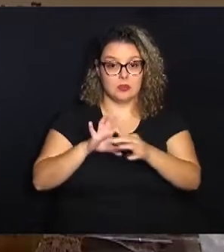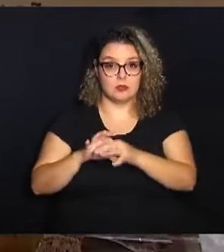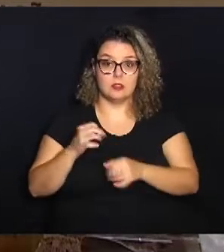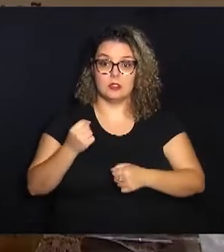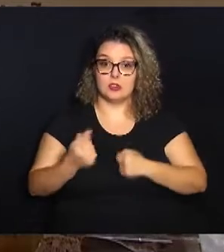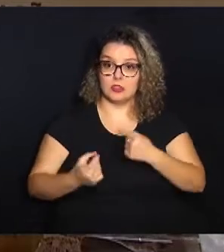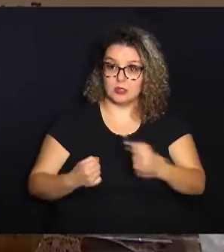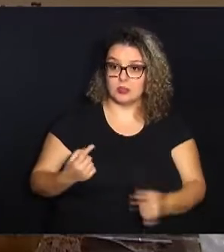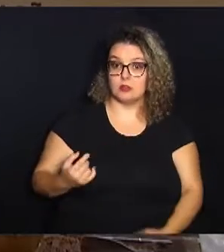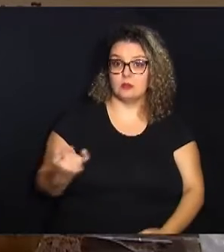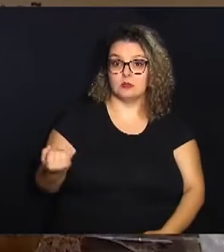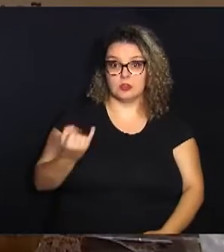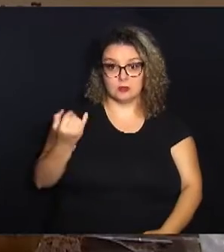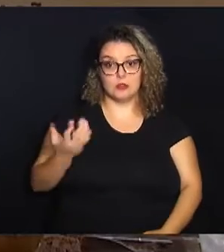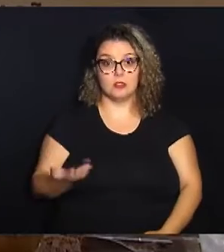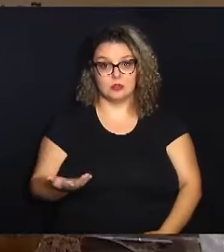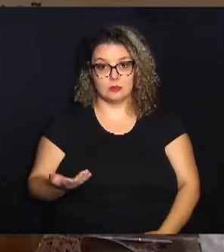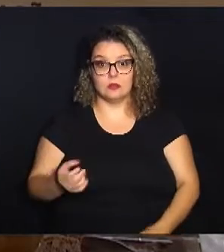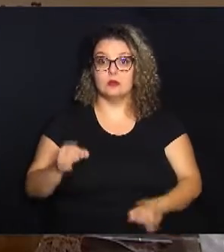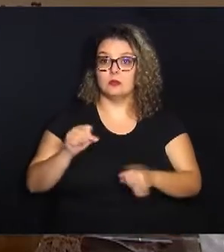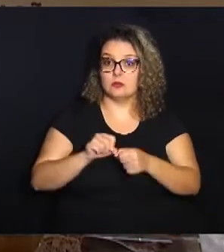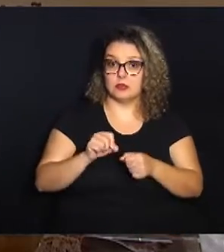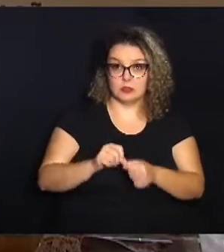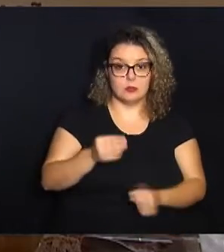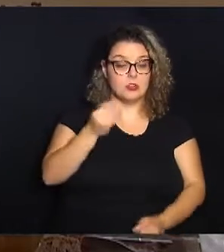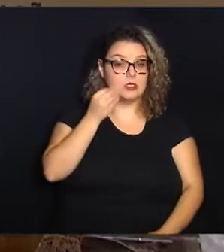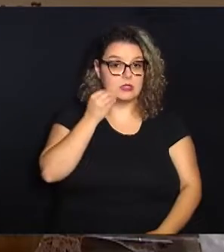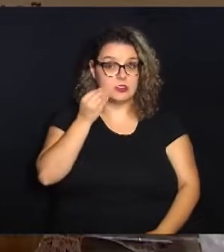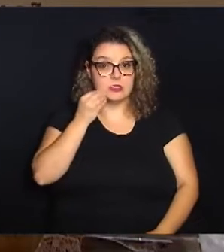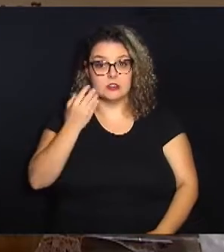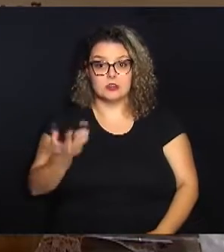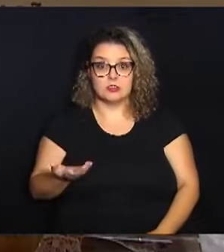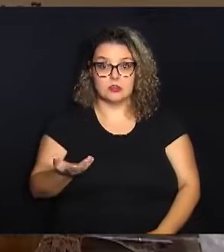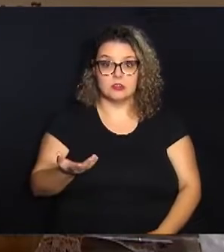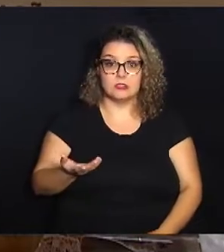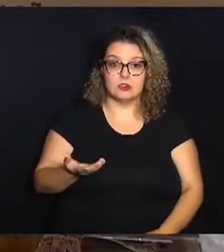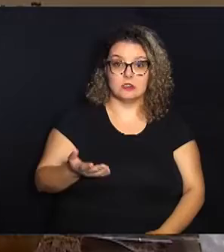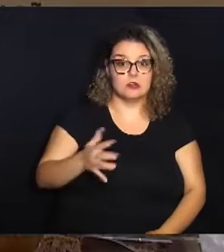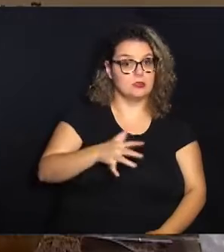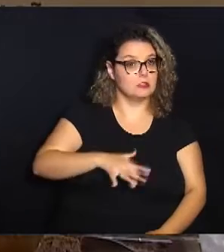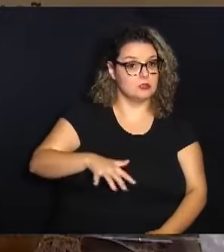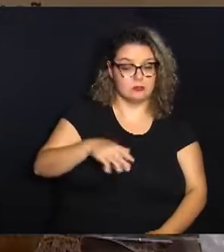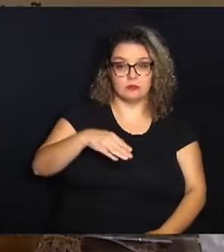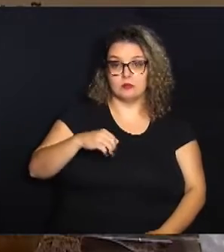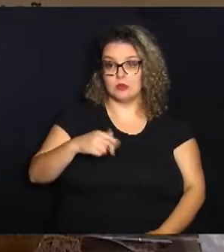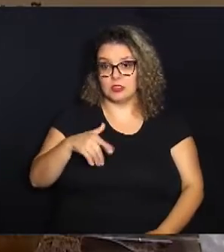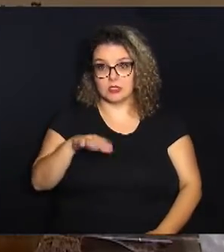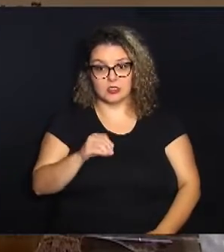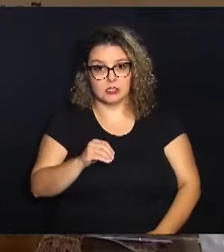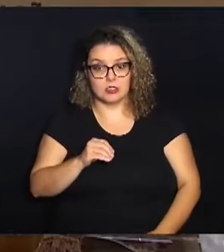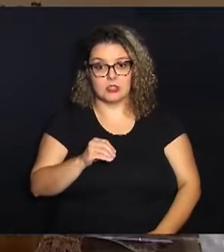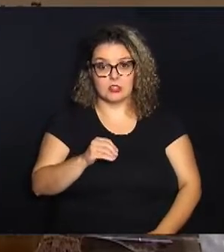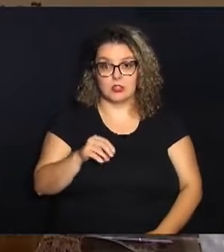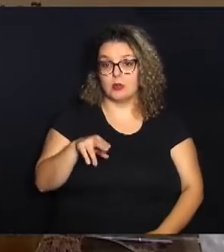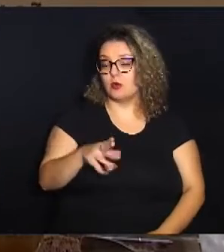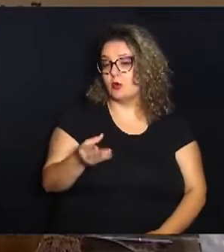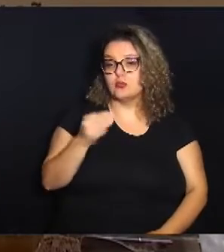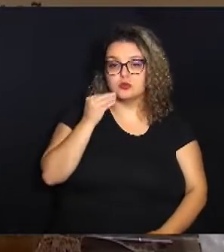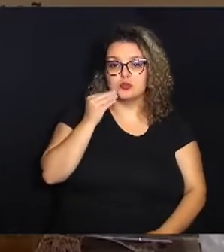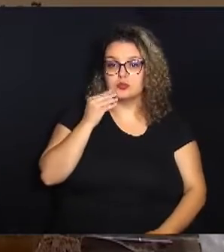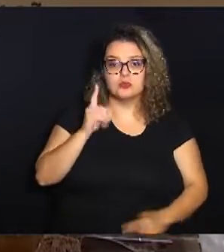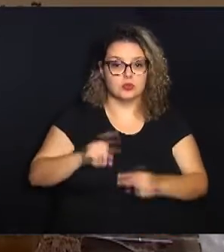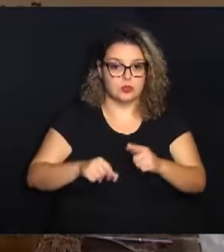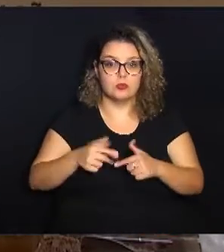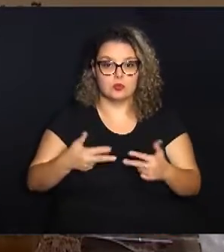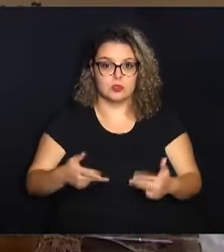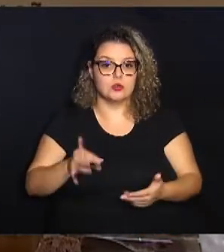algumas interessantes, tanto para fazer testes, seja de mercado ou testes de produto